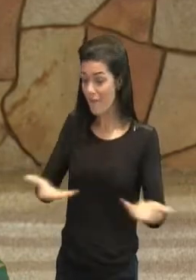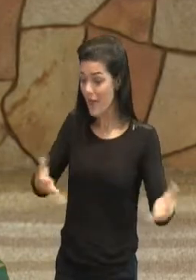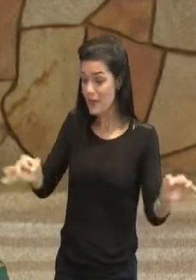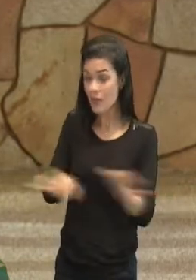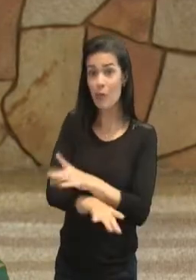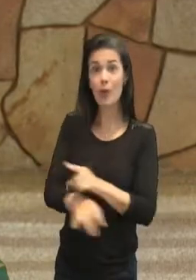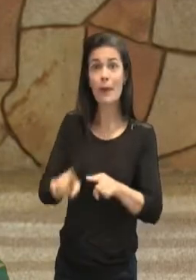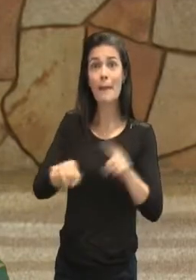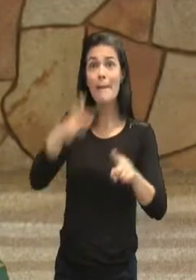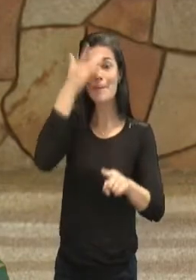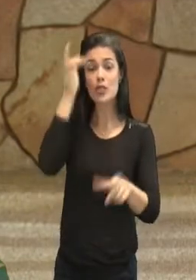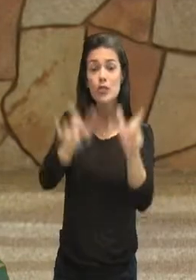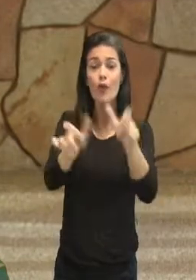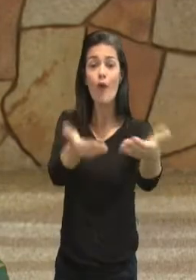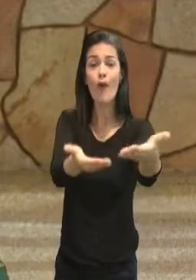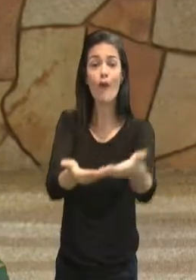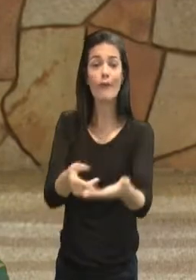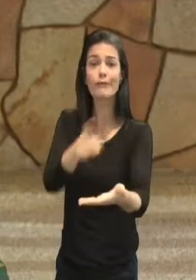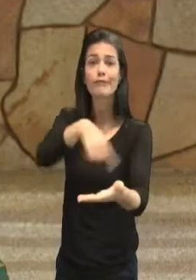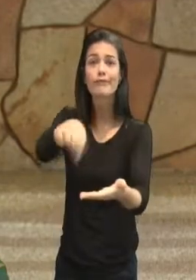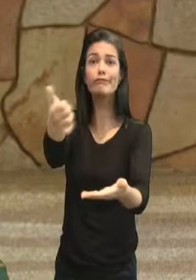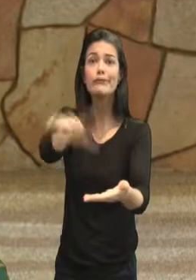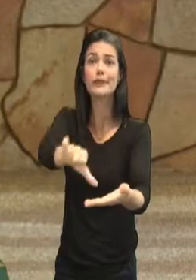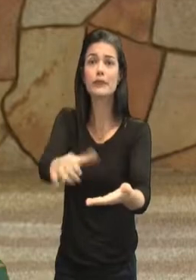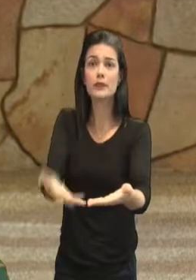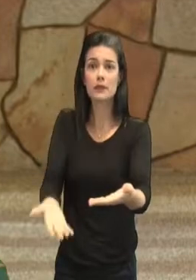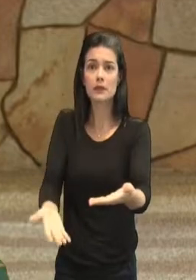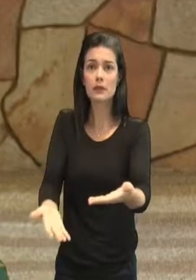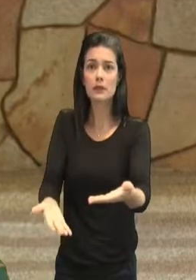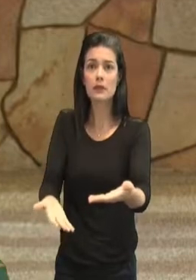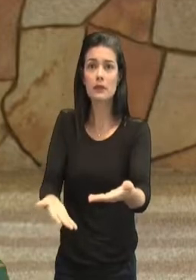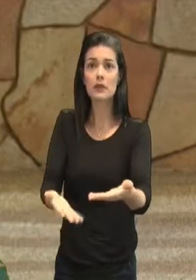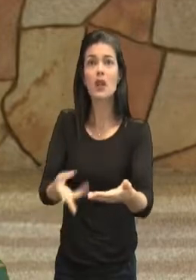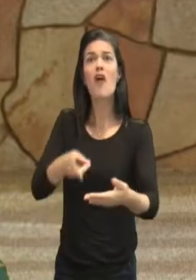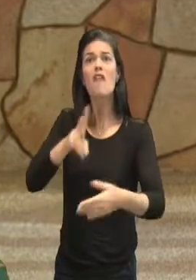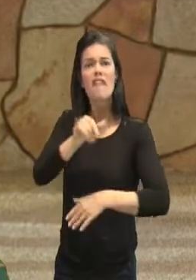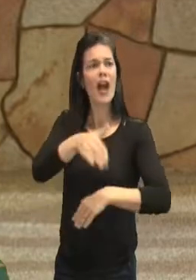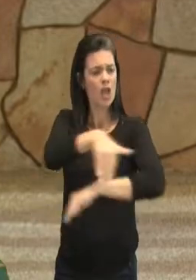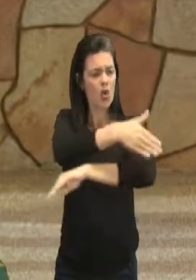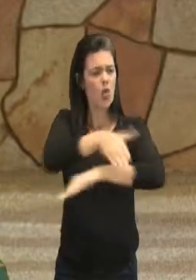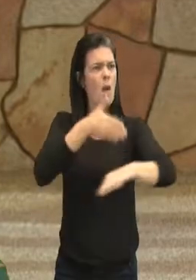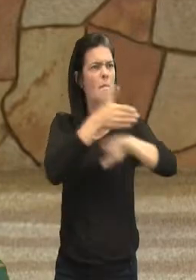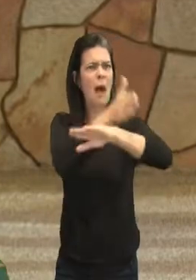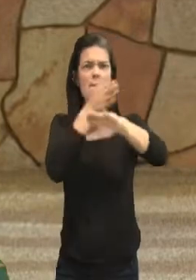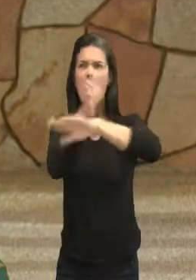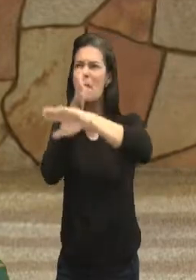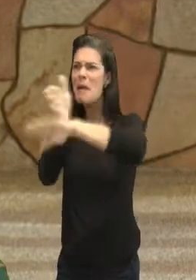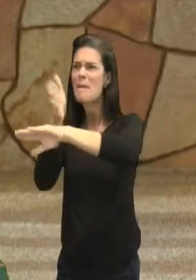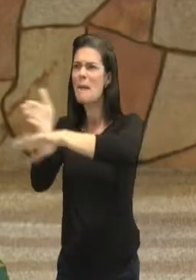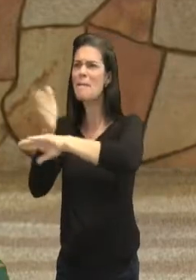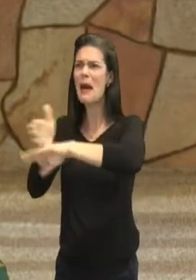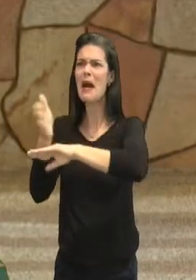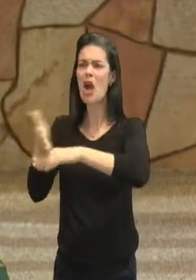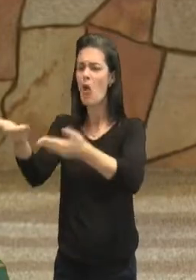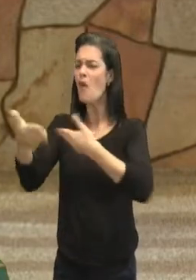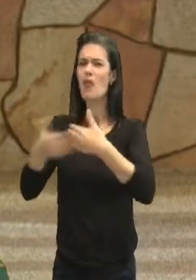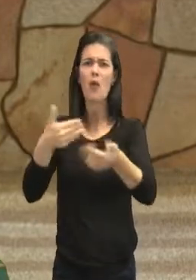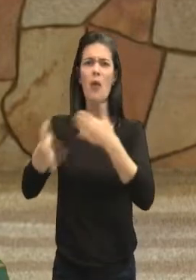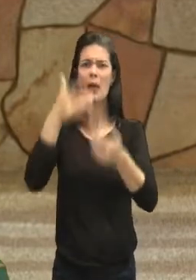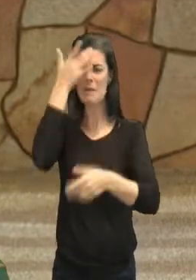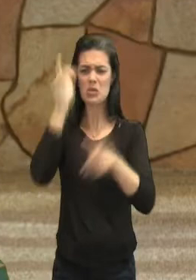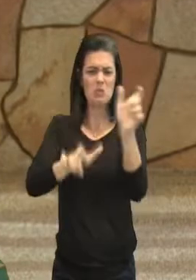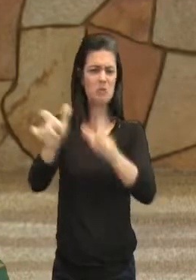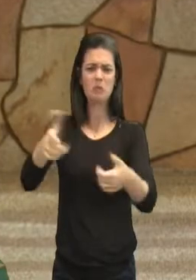as encruzilhadas dos caminhos e convidai para as bodas a quantos encontrardes. E saindo aqueles servos pelas